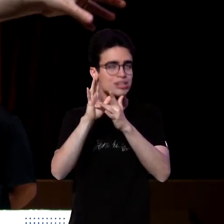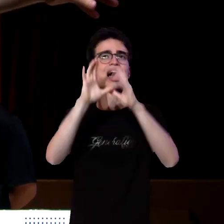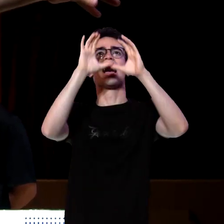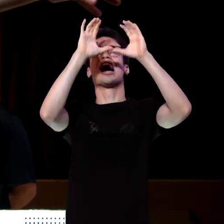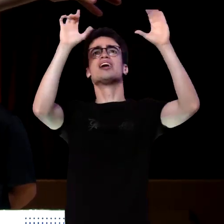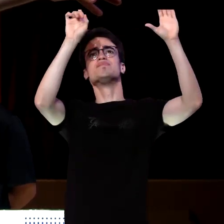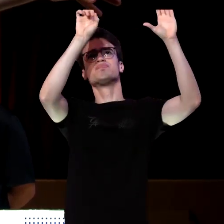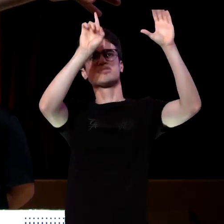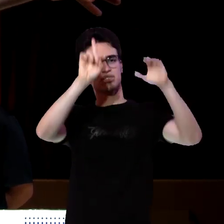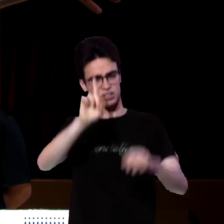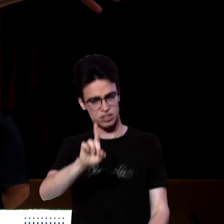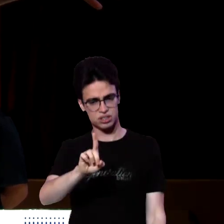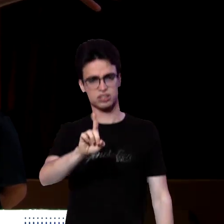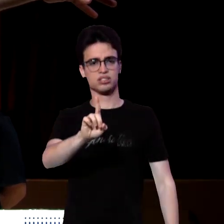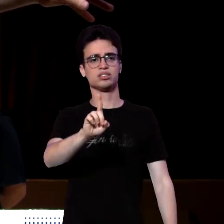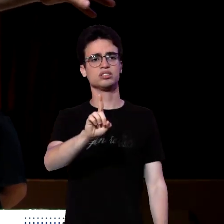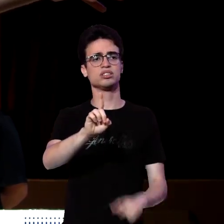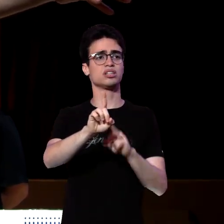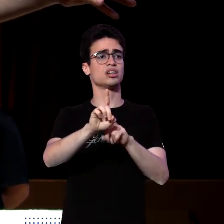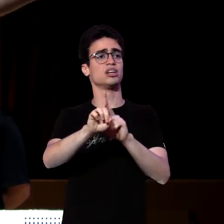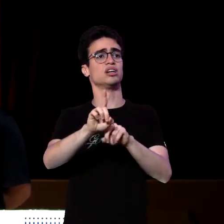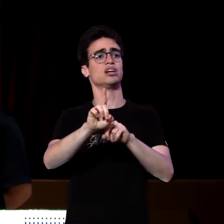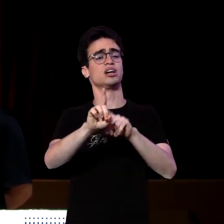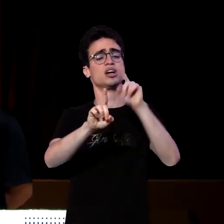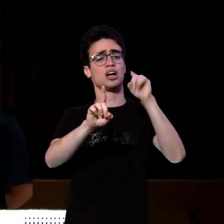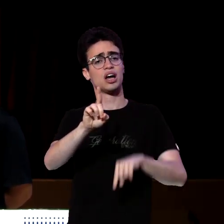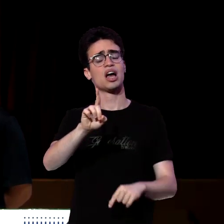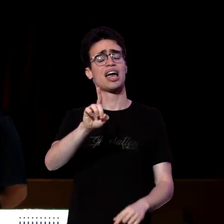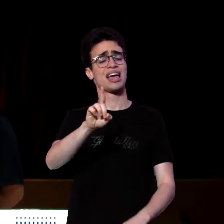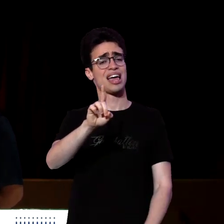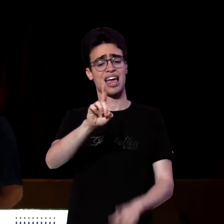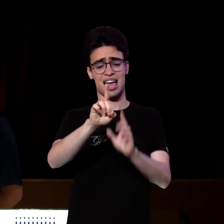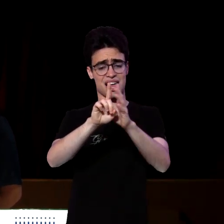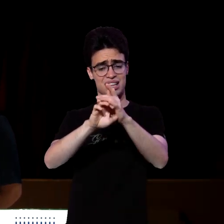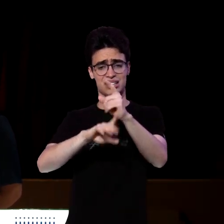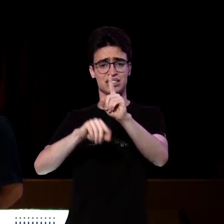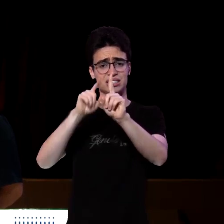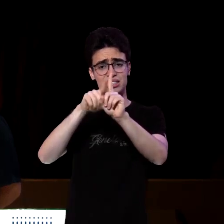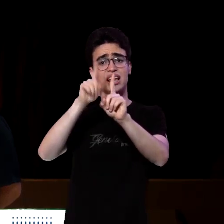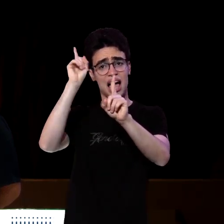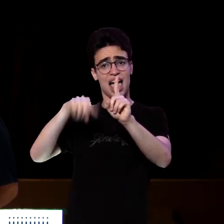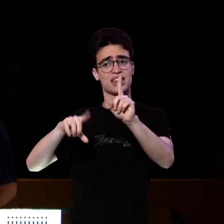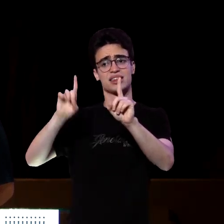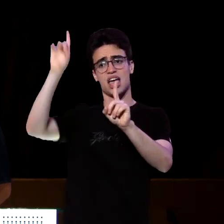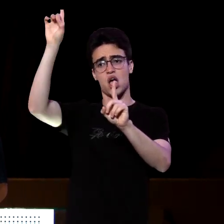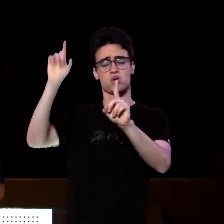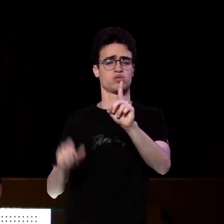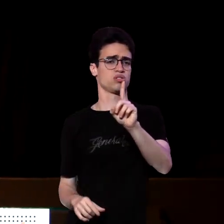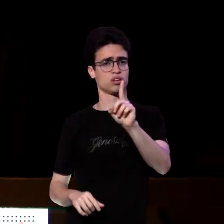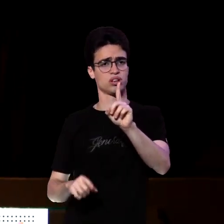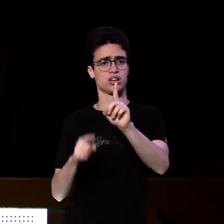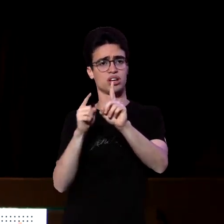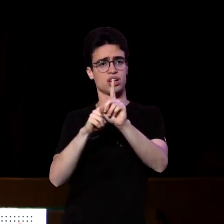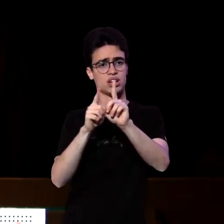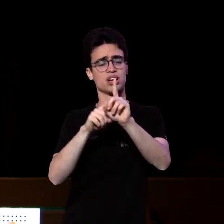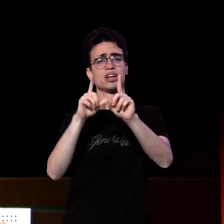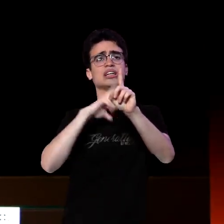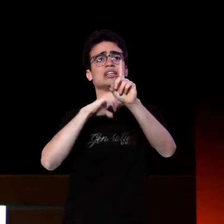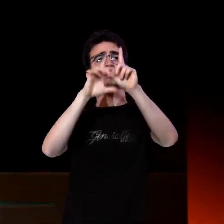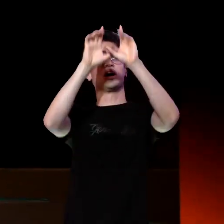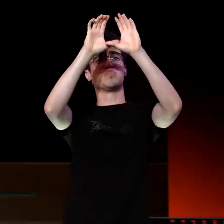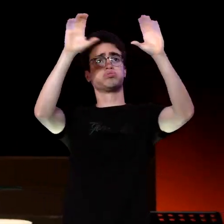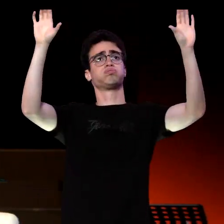céu, um homem, Deus, nós cantamos isso, desce do céu.